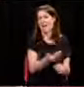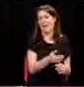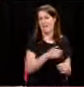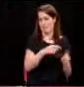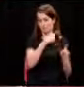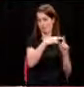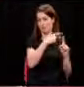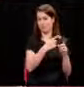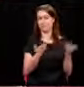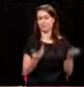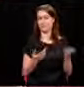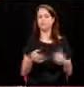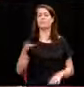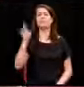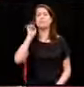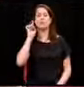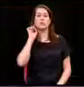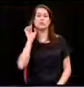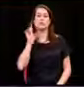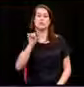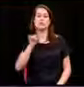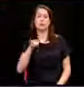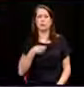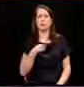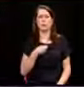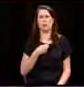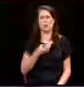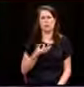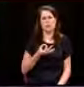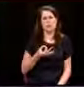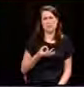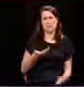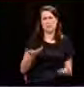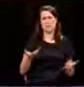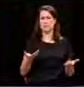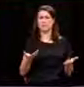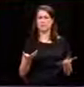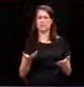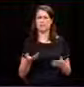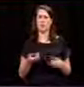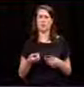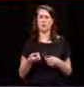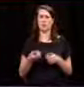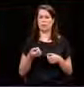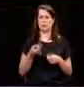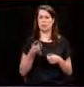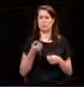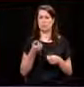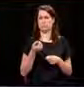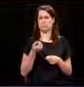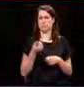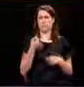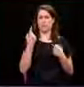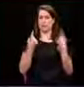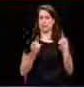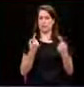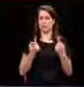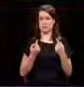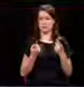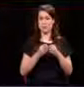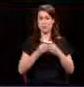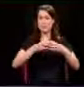Importante também, e acredito que também se preocupem em relação a essa área, visto que acaba por ser também uma ferramenta, uma parte do processo, é a cada vez maior